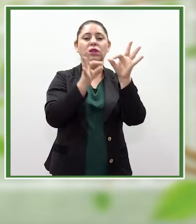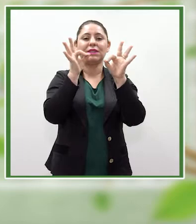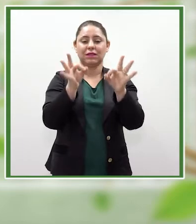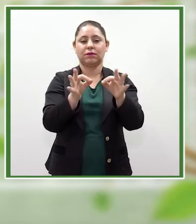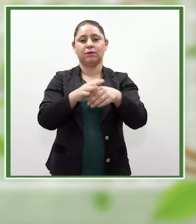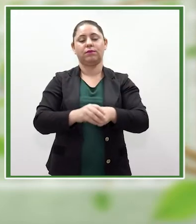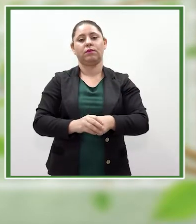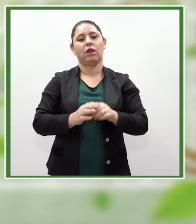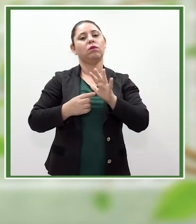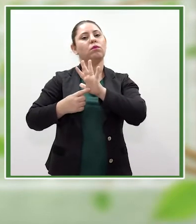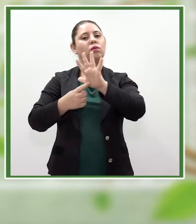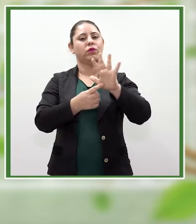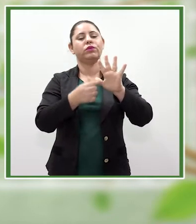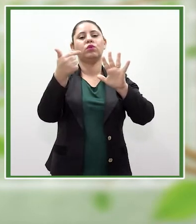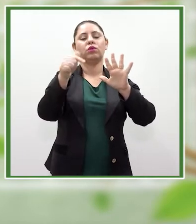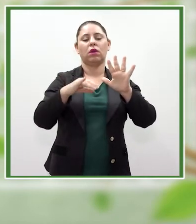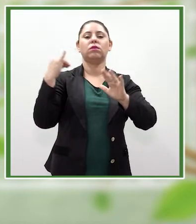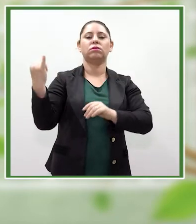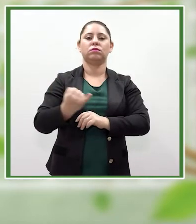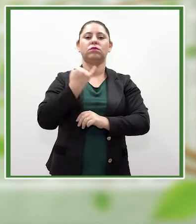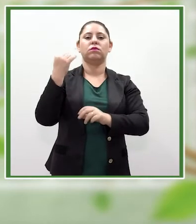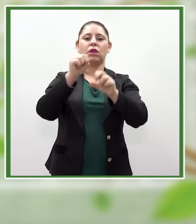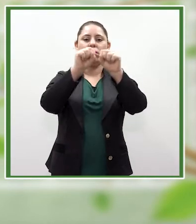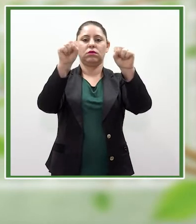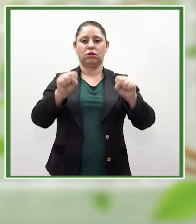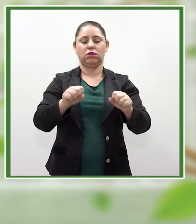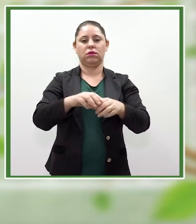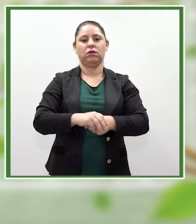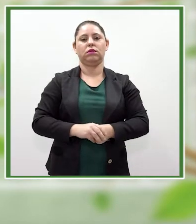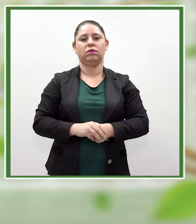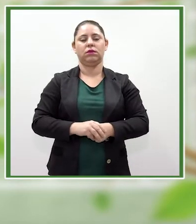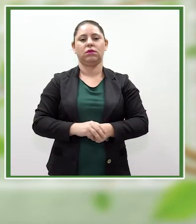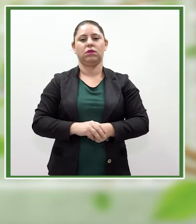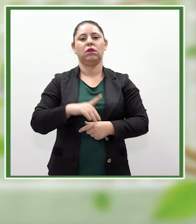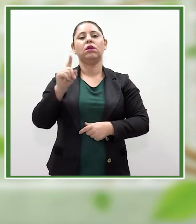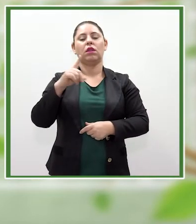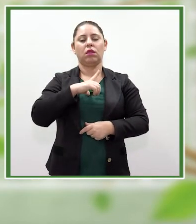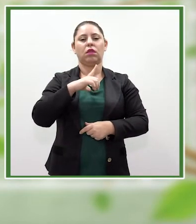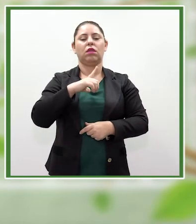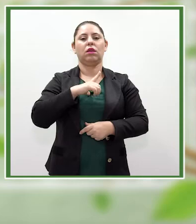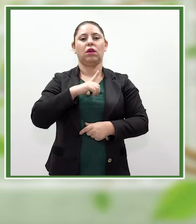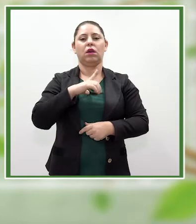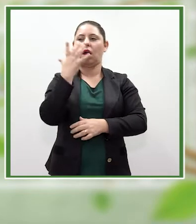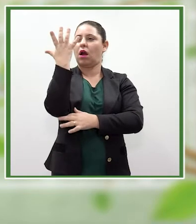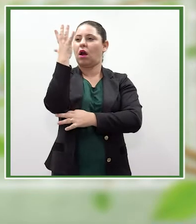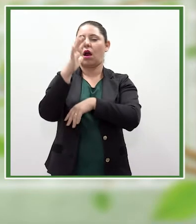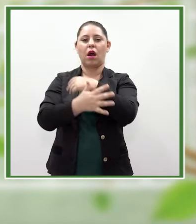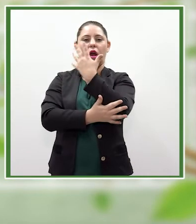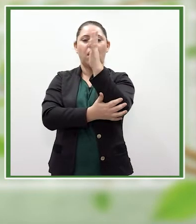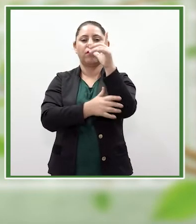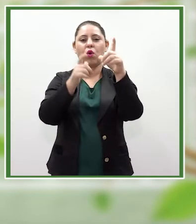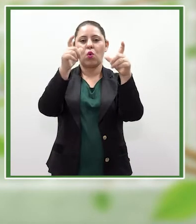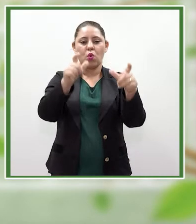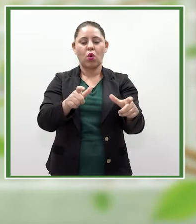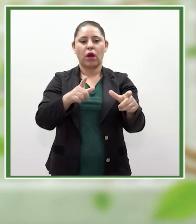sistemas que contemplam o componente florestal em áreas, obviamente, que são acometidas por,